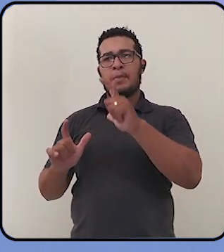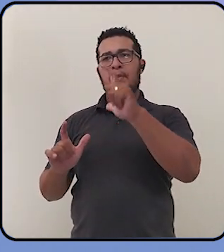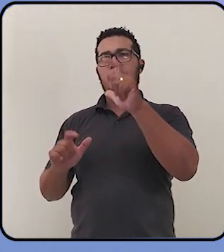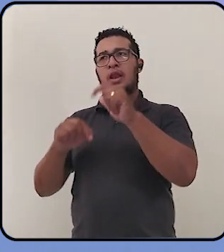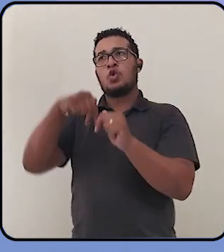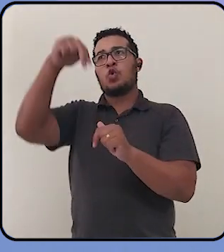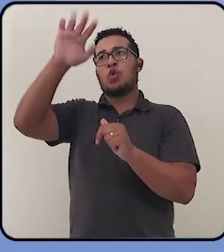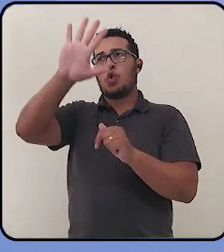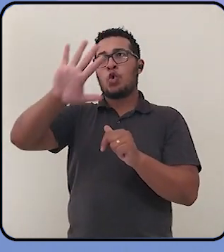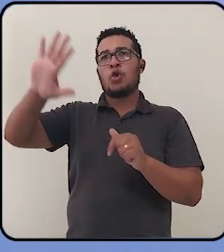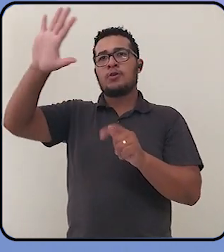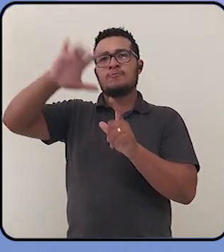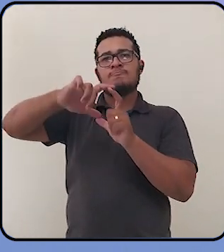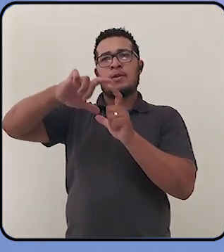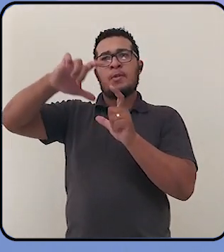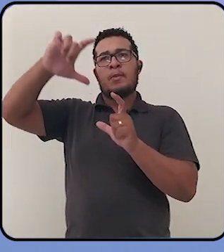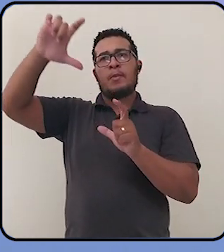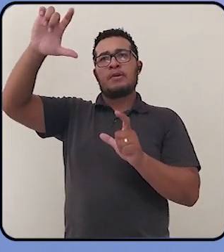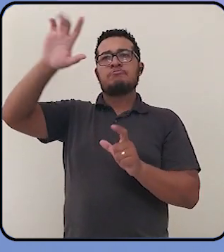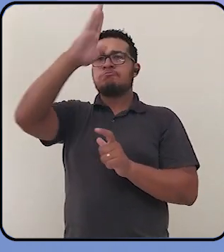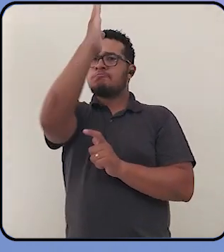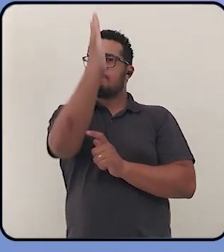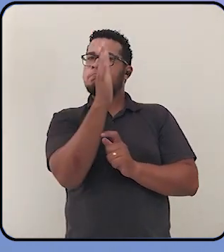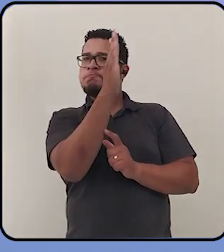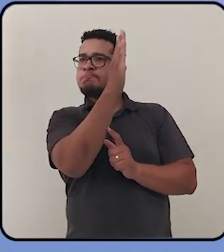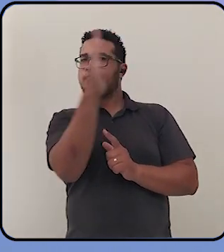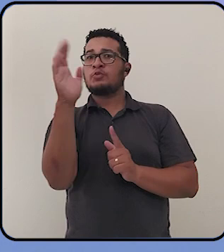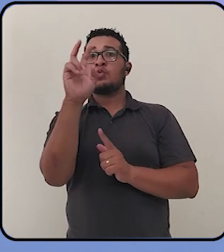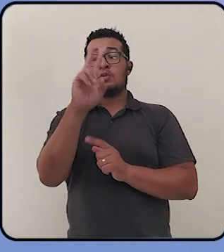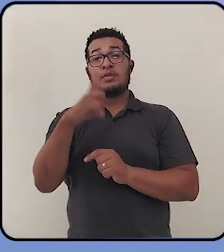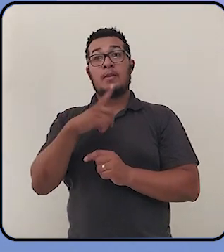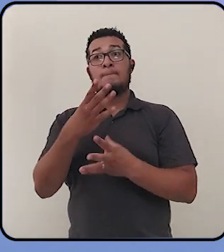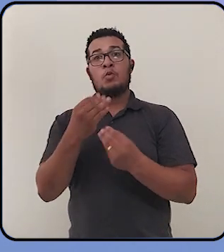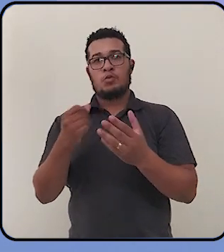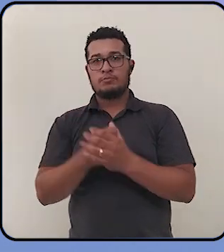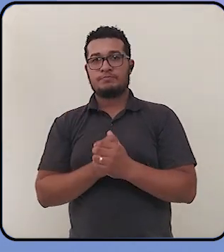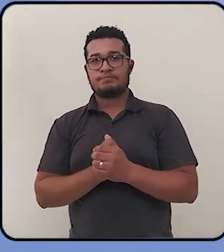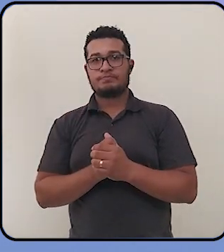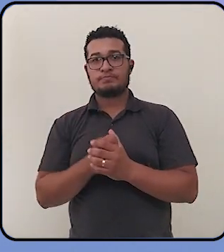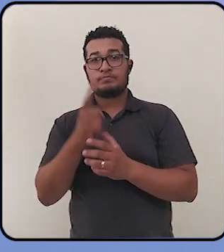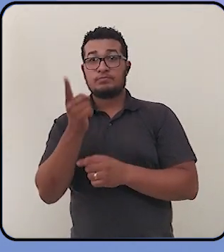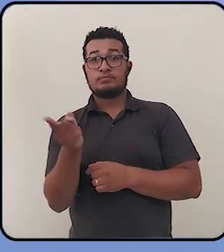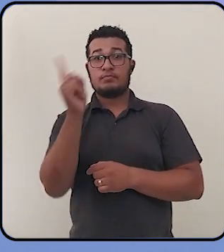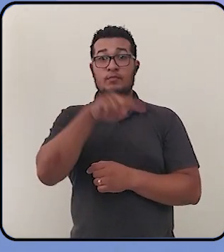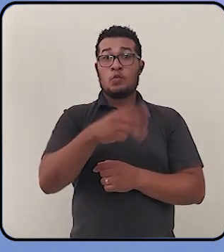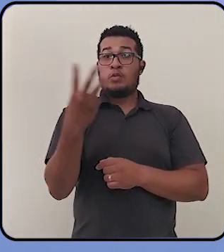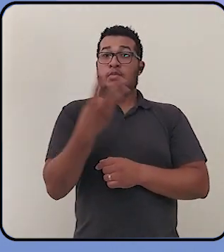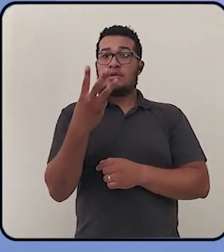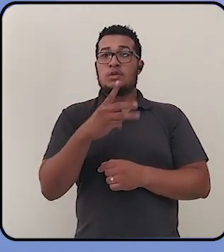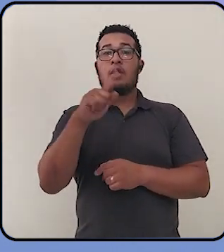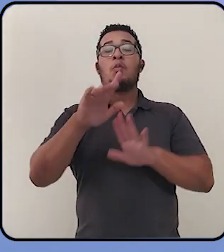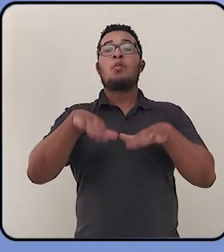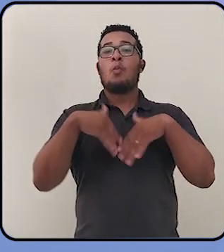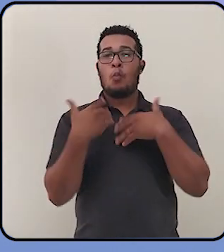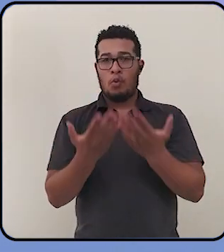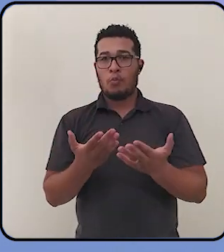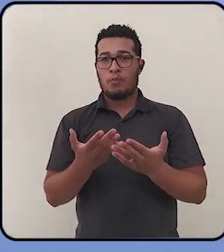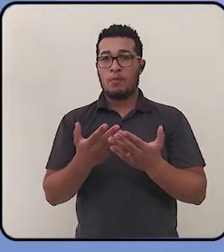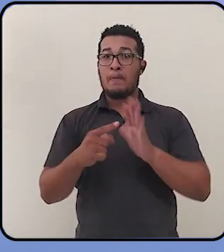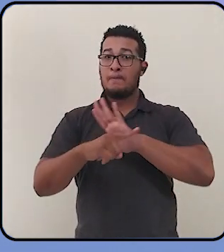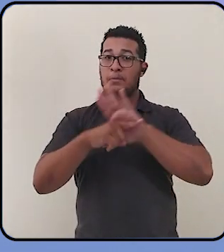região sudeste, maior parte da região nordeste, parte do centro-oeste e parte do norte.